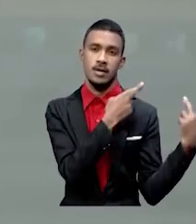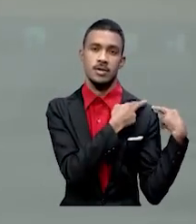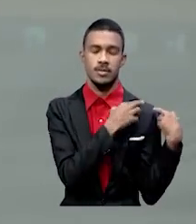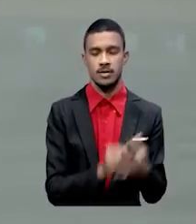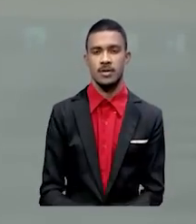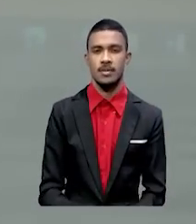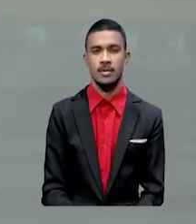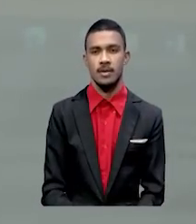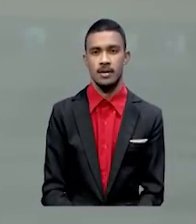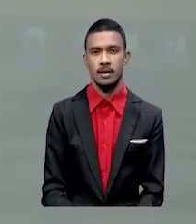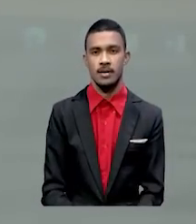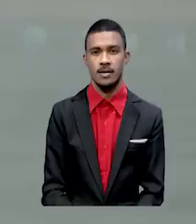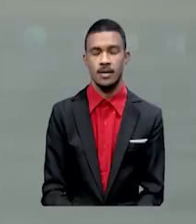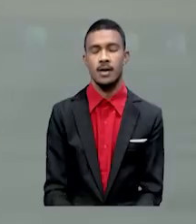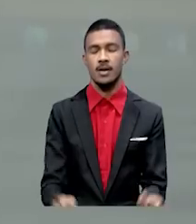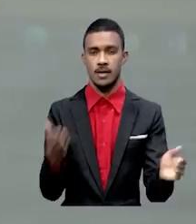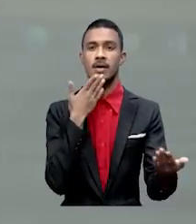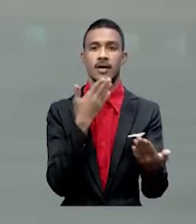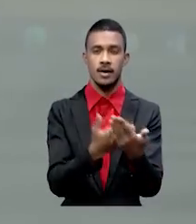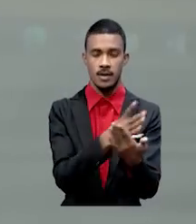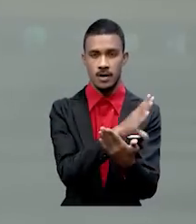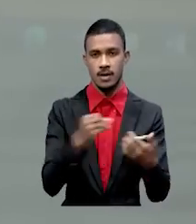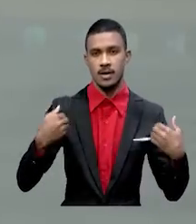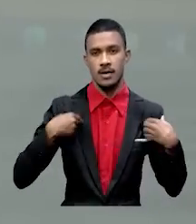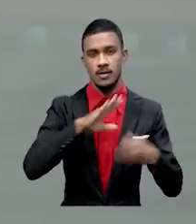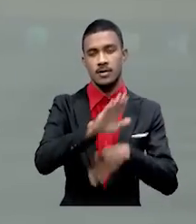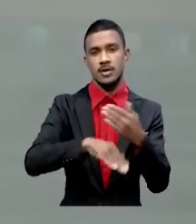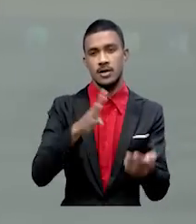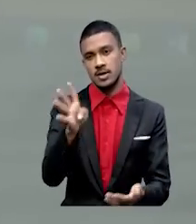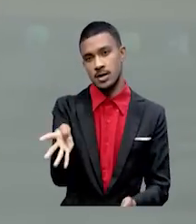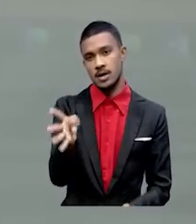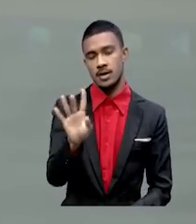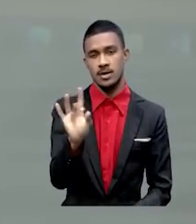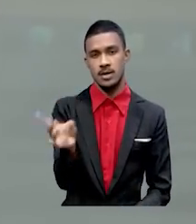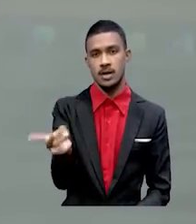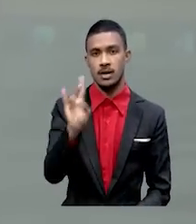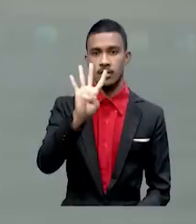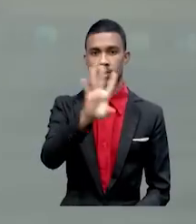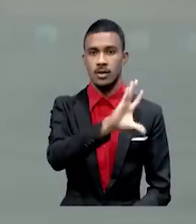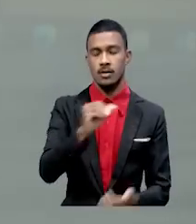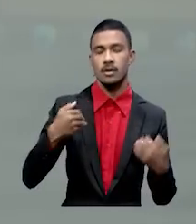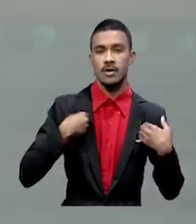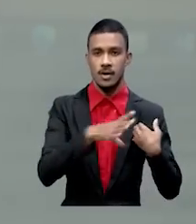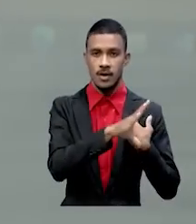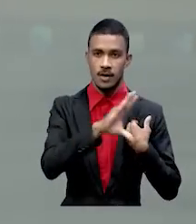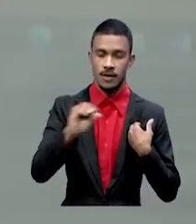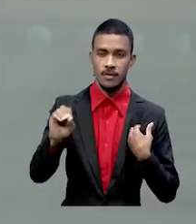Eu estive em Darwin em 1974 a trabalhar e regressei em